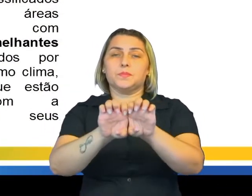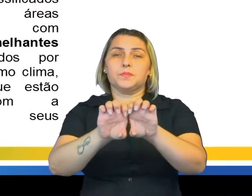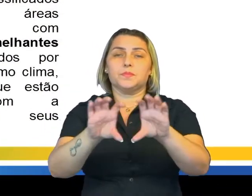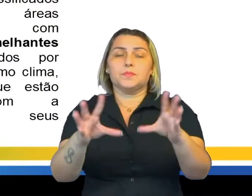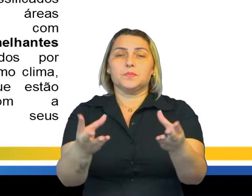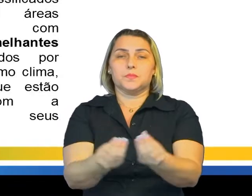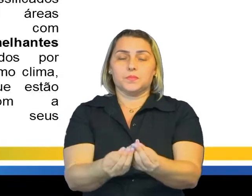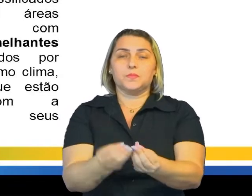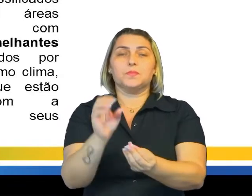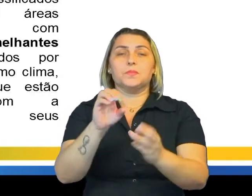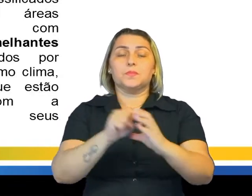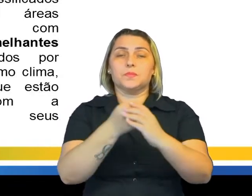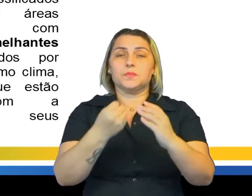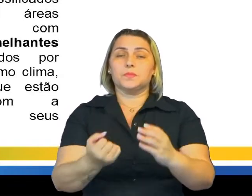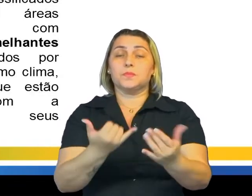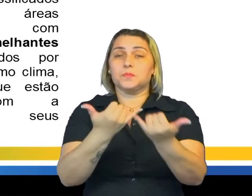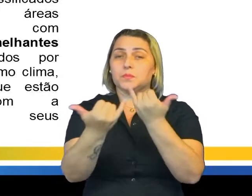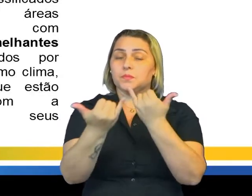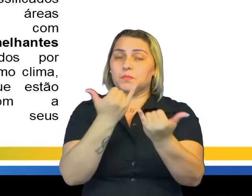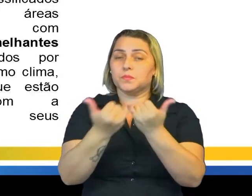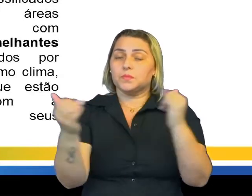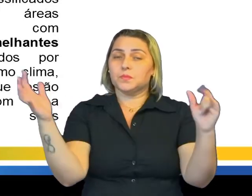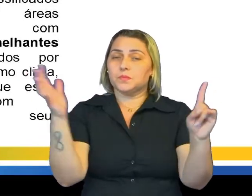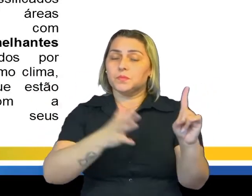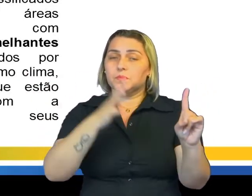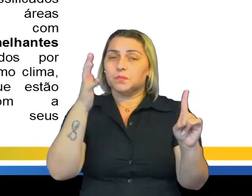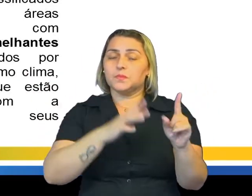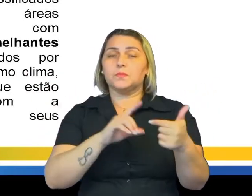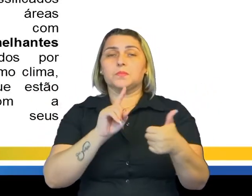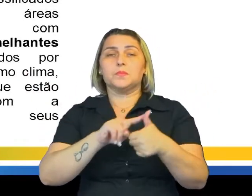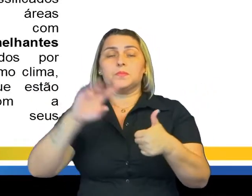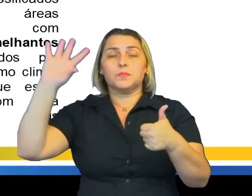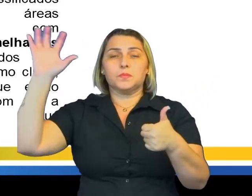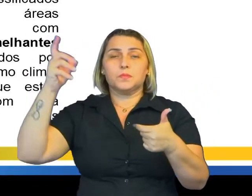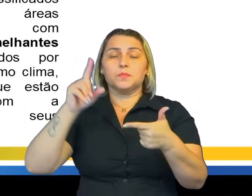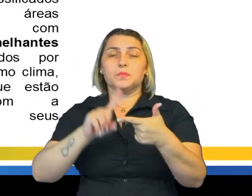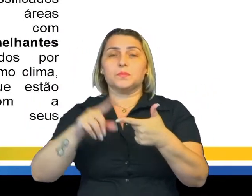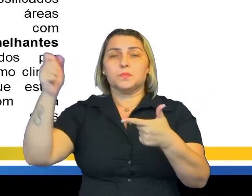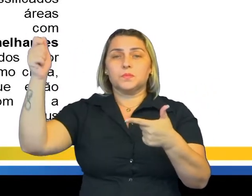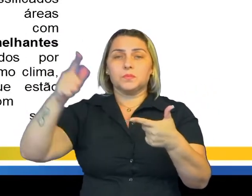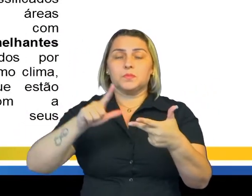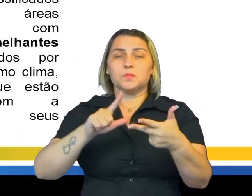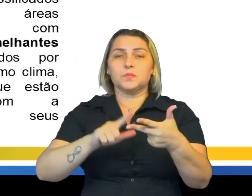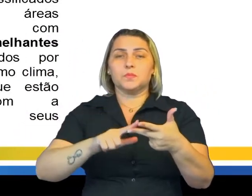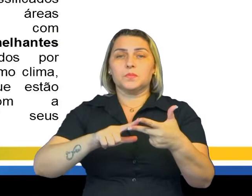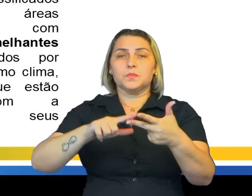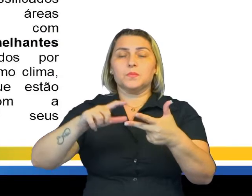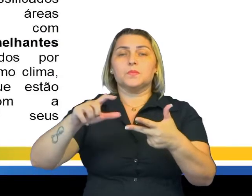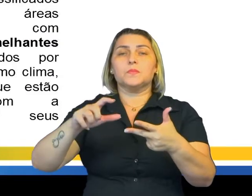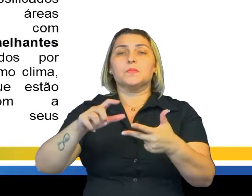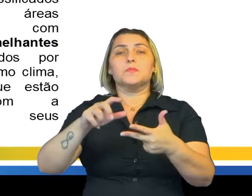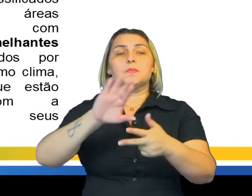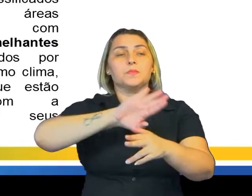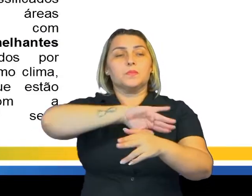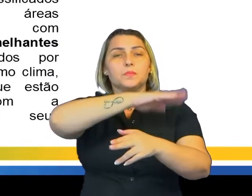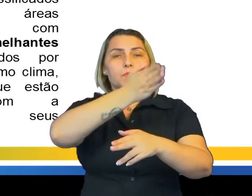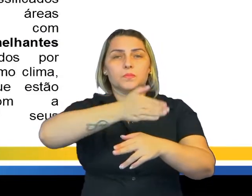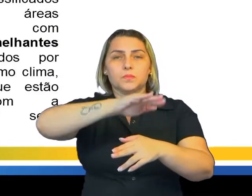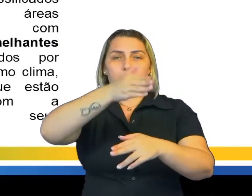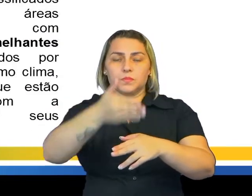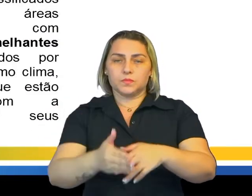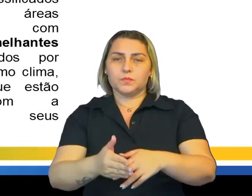características semelhantes e são influenciados por diversos fatores, como clima, solo e relevo, que estão relacionadas